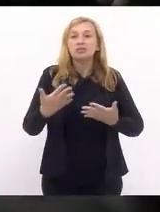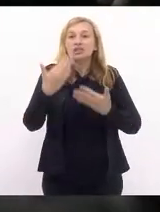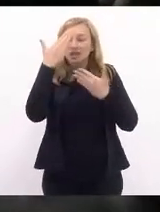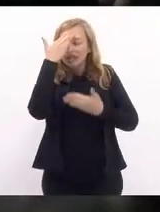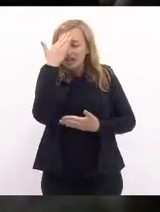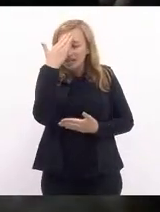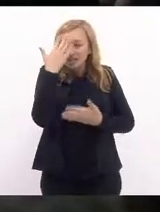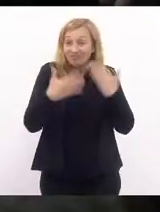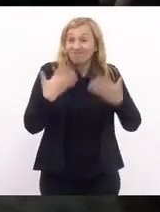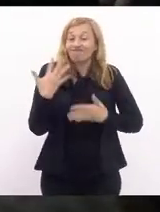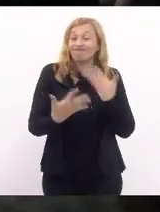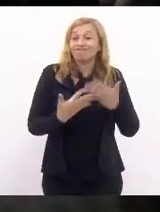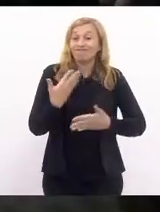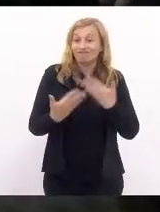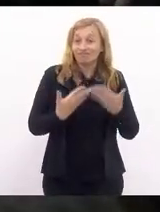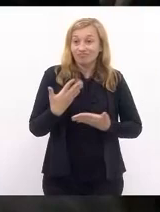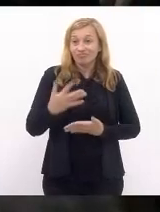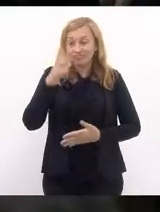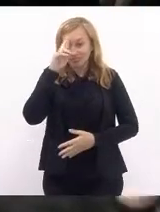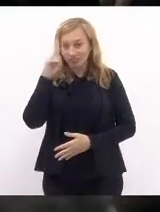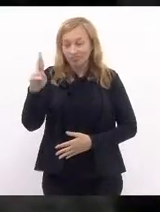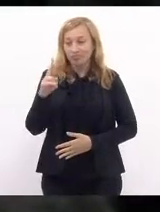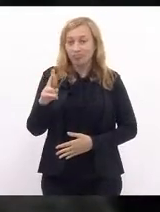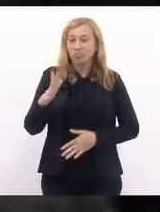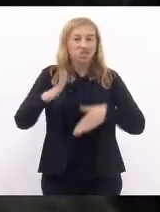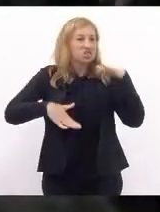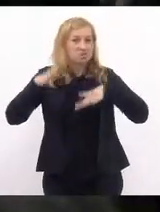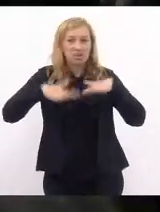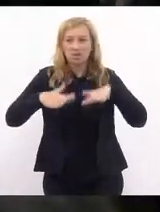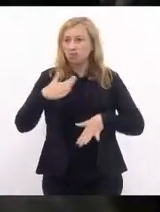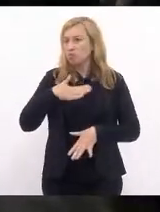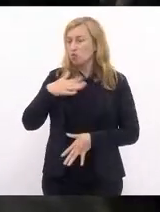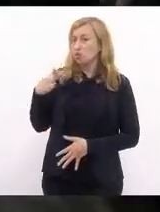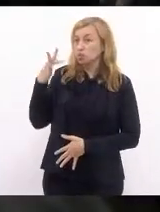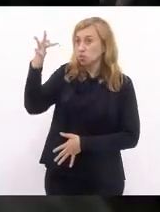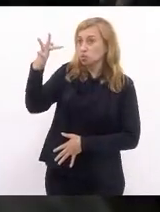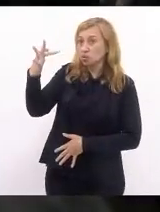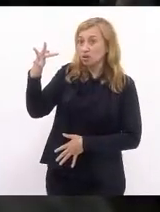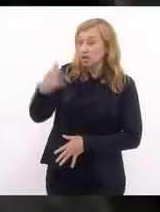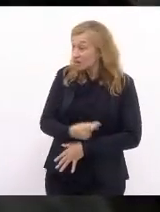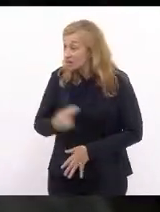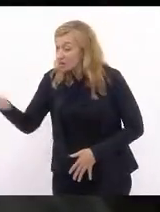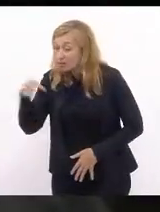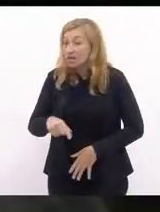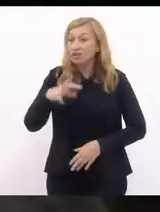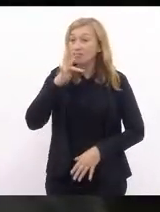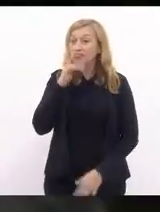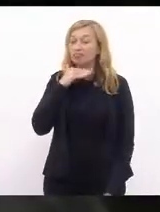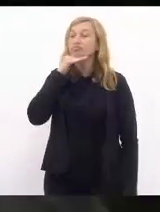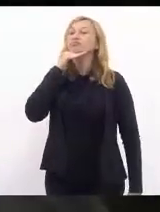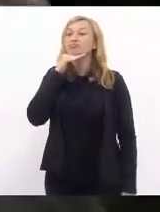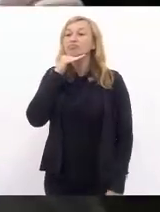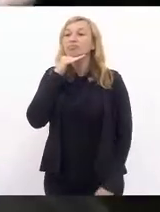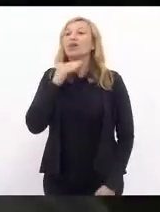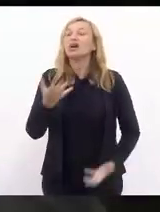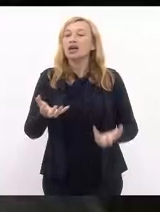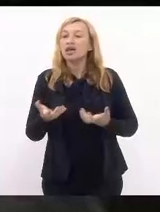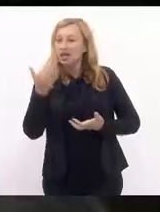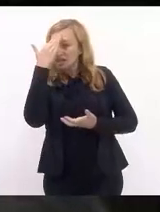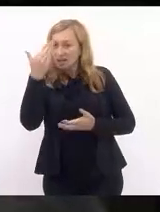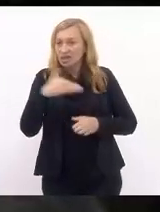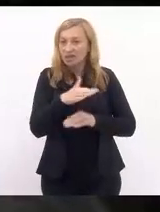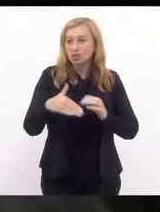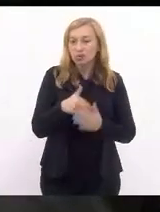a minha gratidão a vossa excelência Presidente tá independente do meu futuro sai daqui Como disse cabeça erguida quero